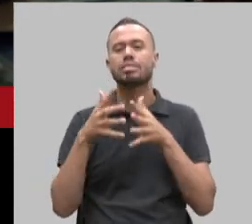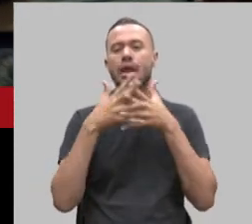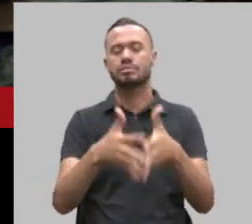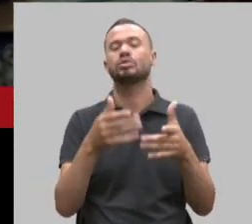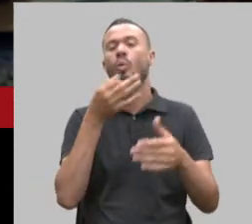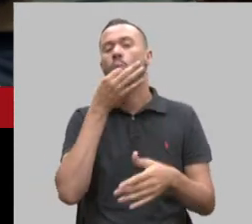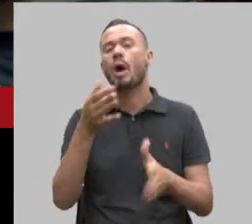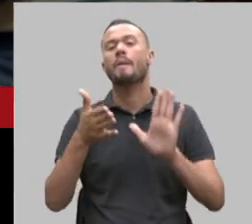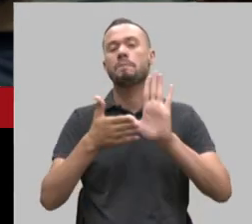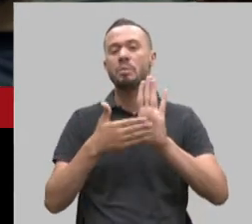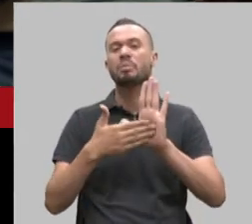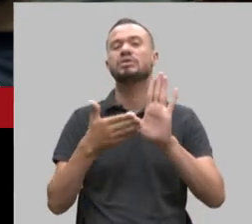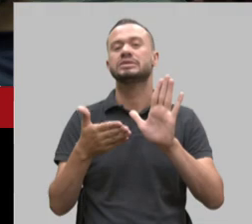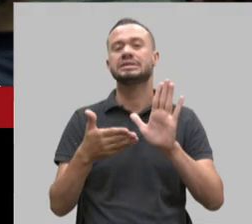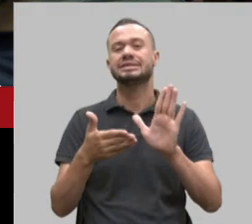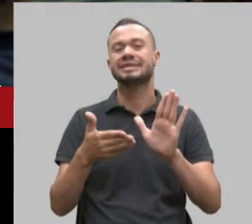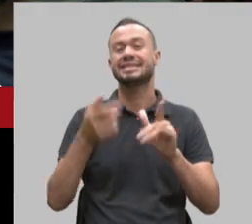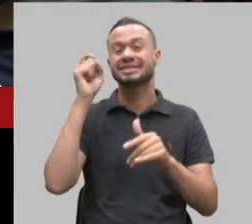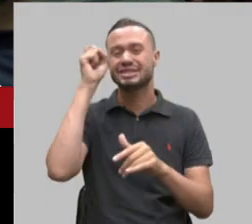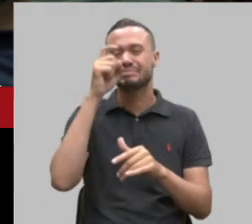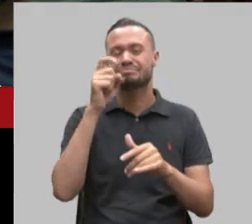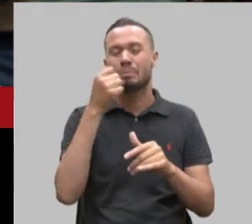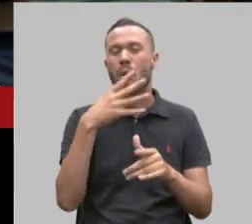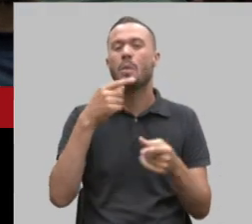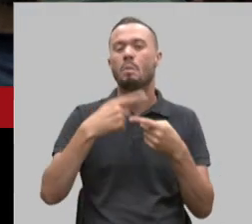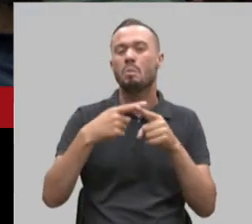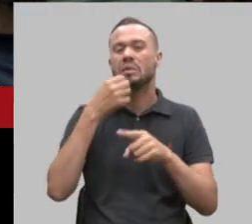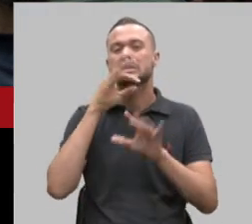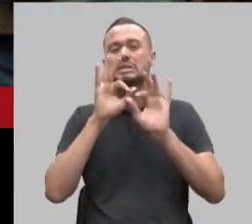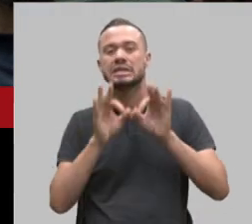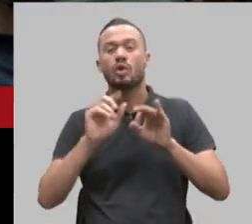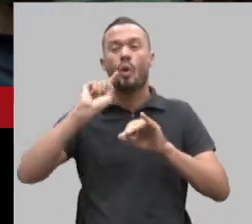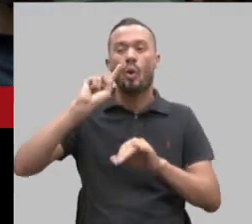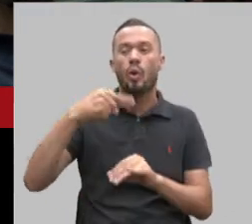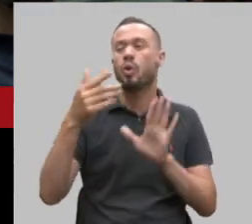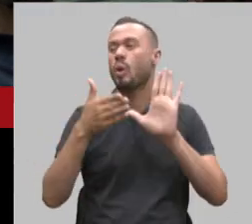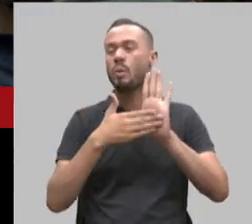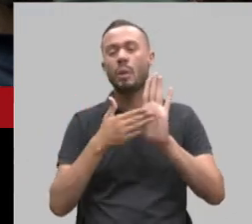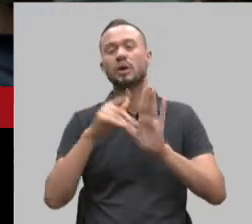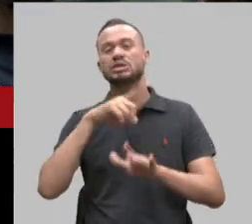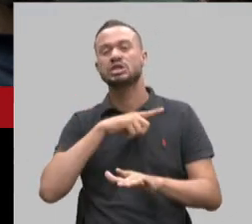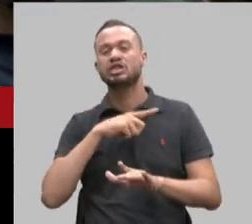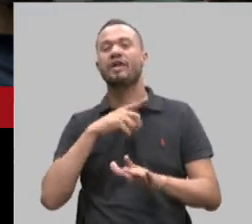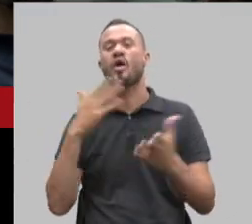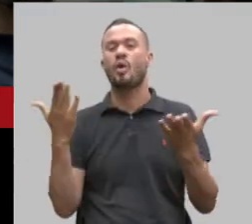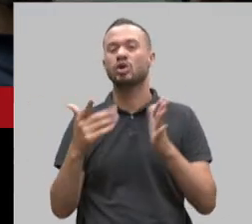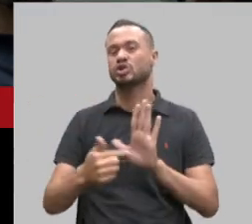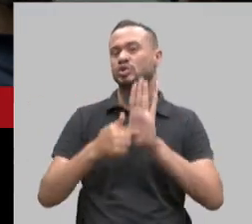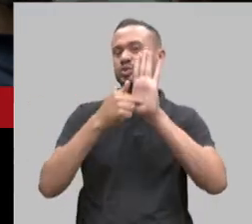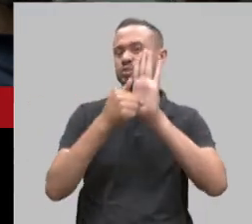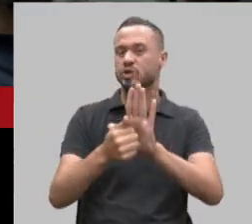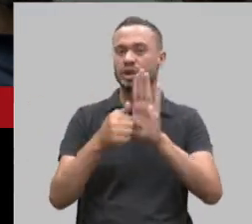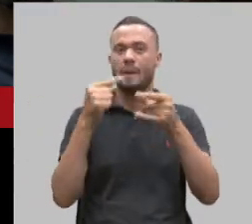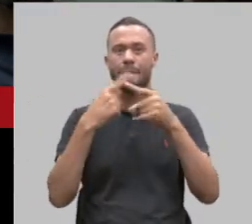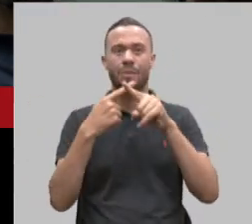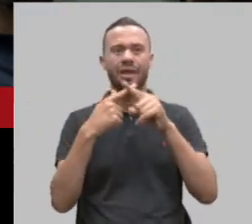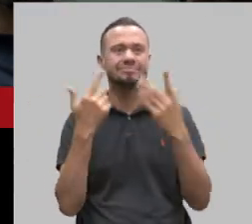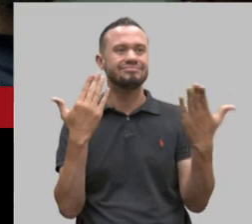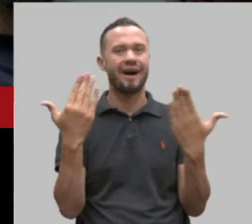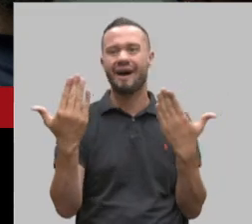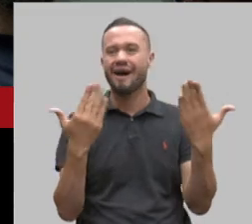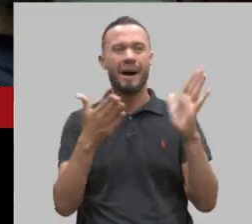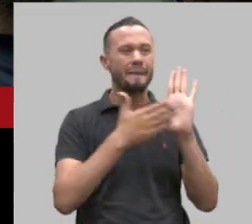aqui tenha saído só que ela daria certo se fosse outra proposta que tivesse vindo aqui porque essas duas não bateram não combinaram